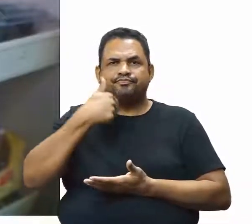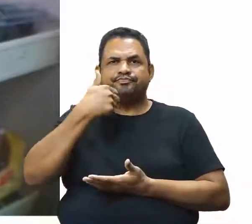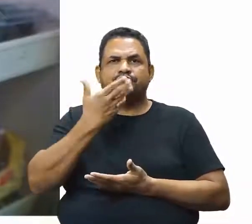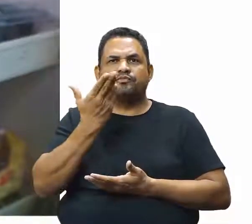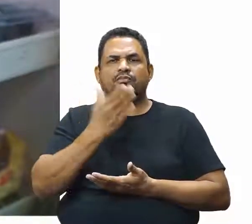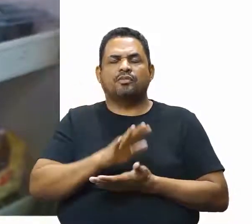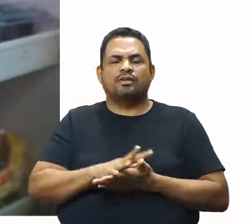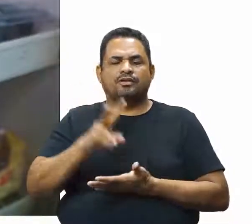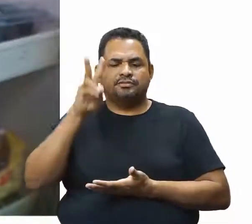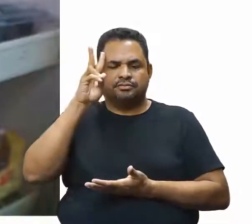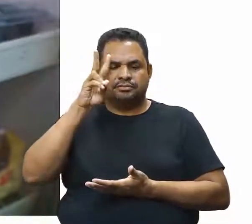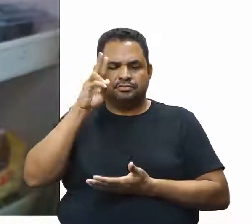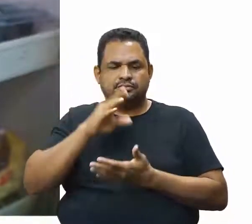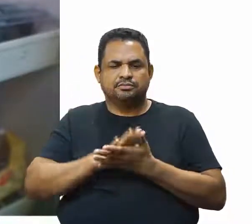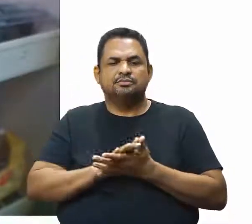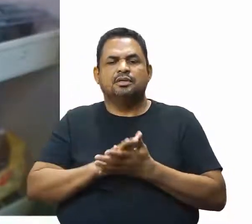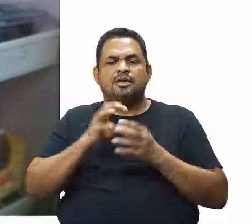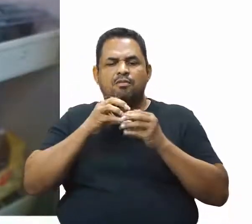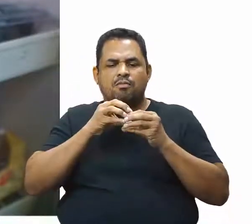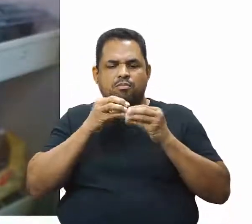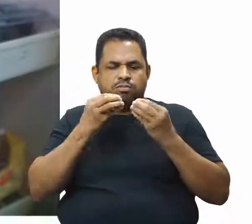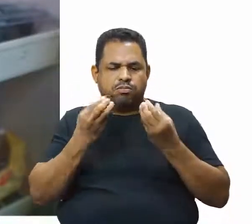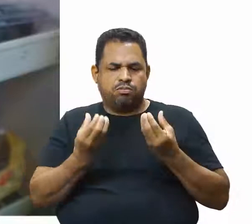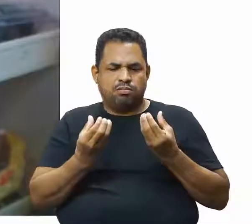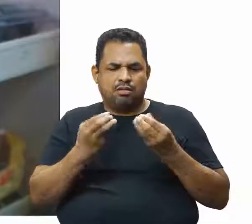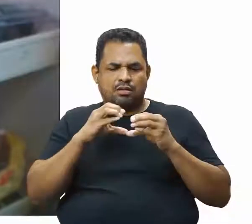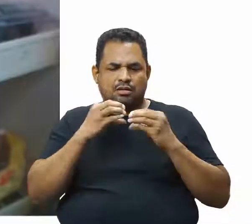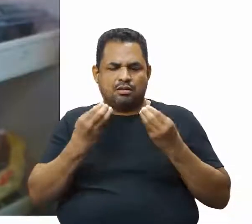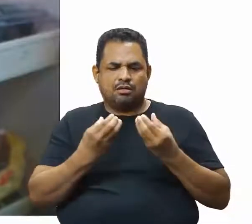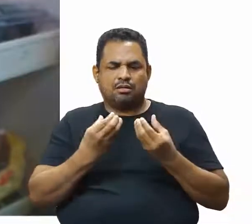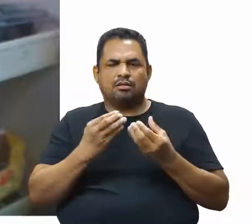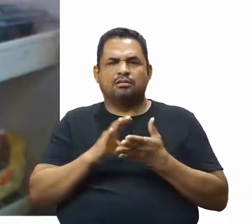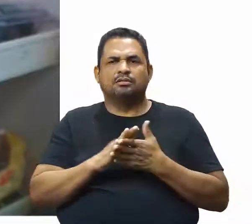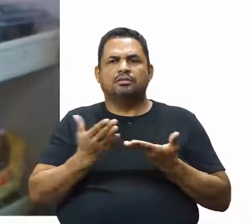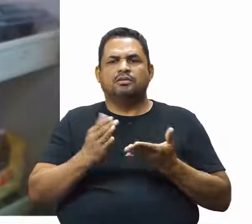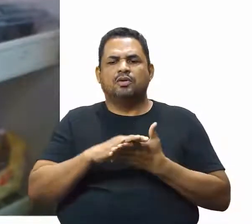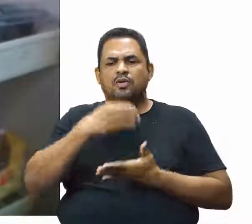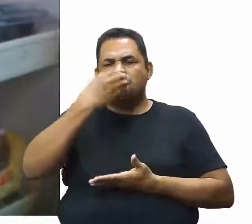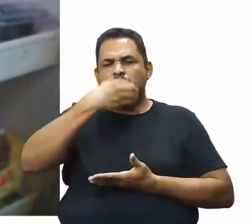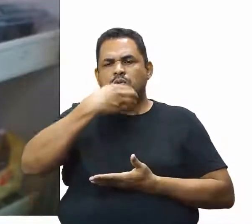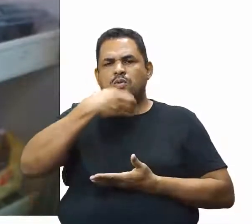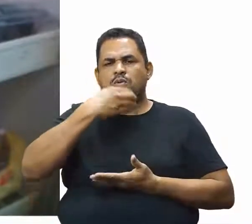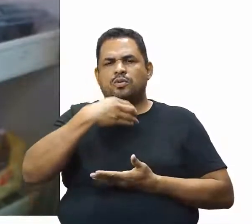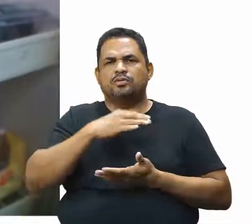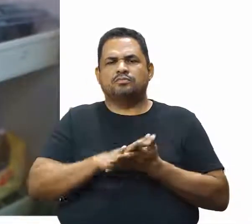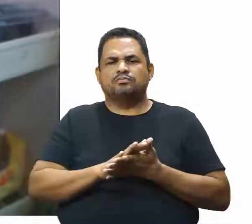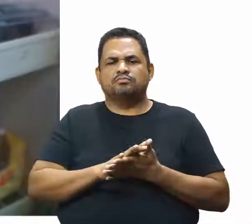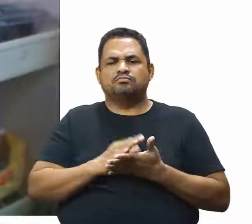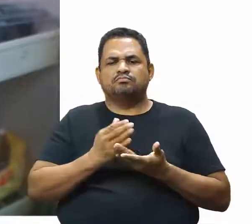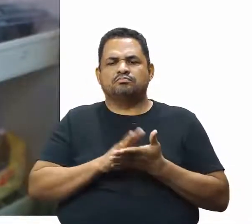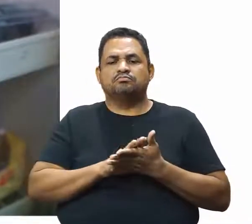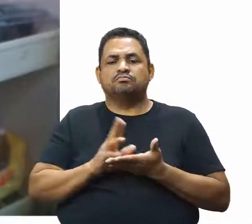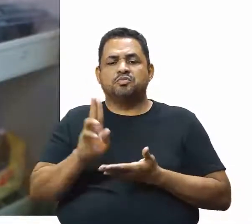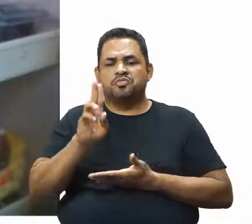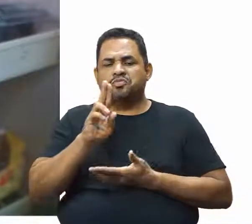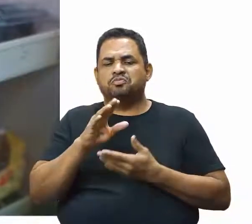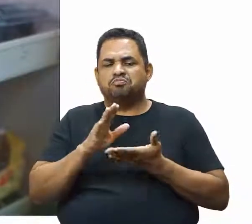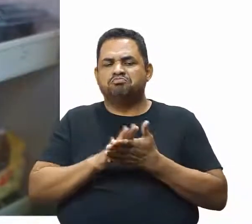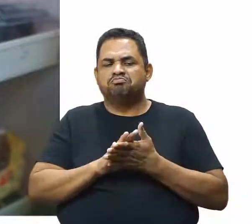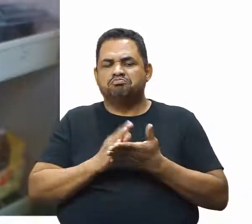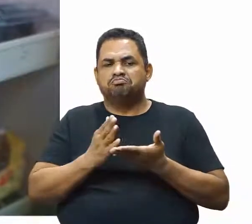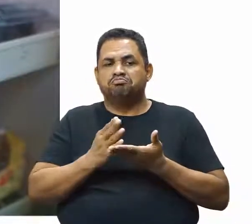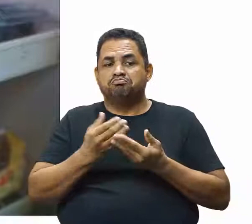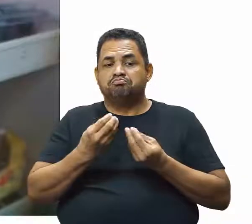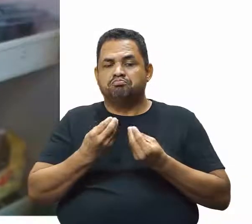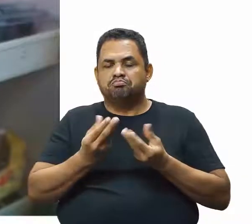mas eu me lembrei, o caqui. Que o caqui é um fruto muito, muito requisitado ao mercado.